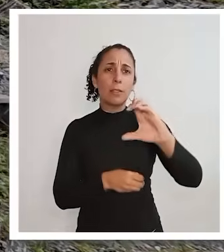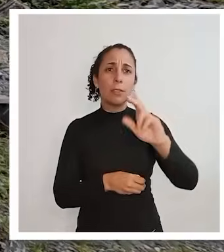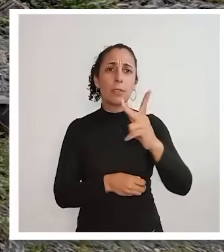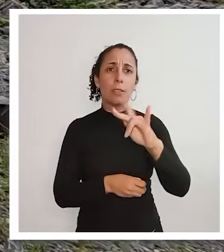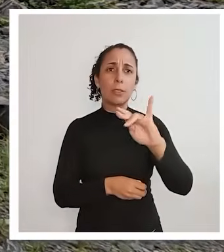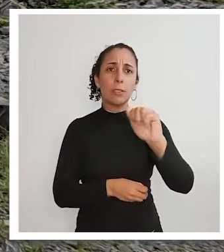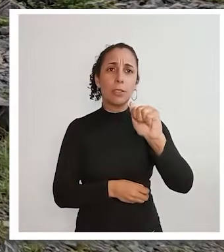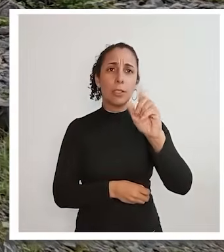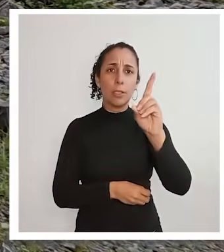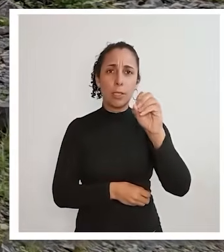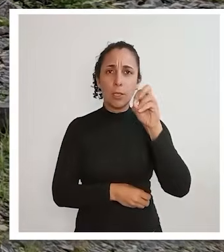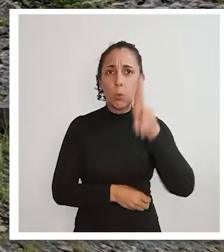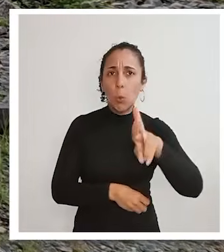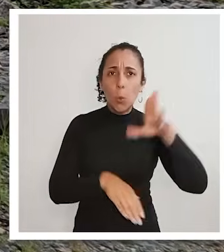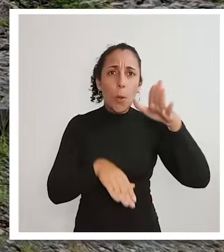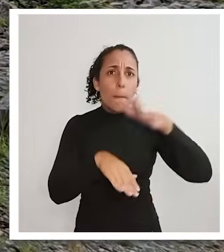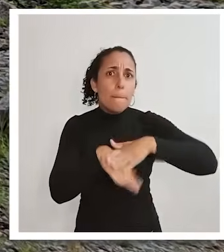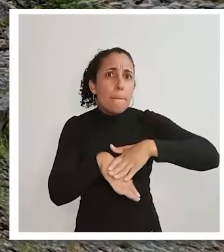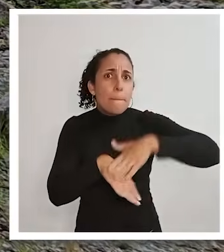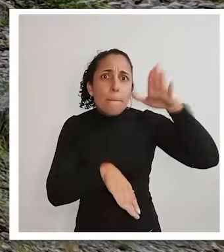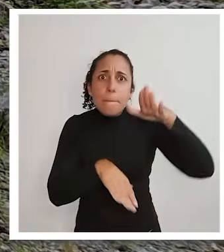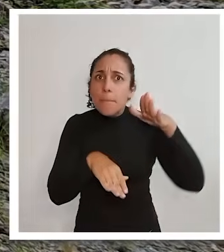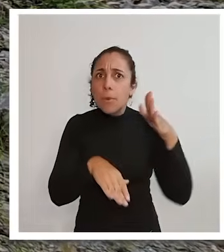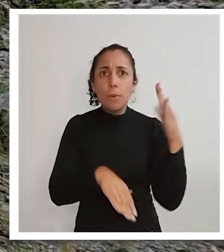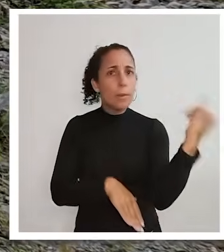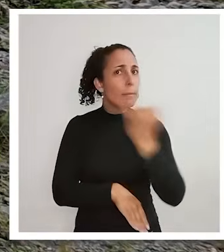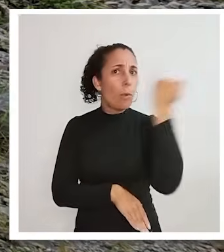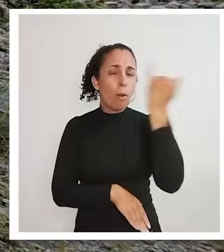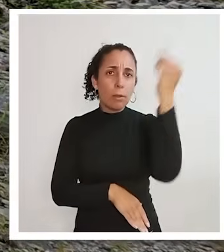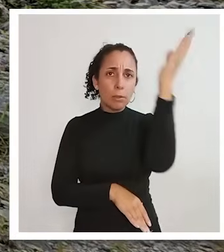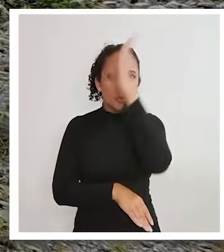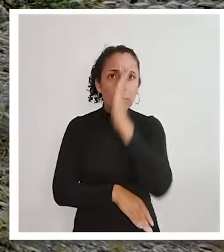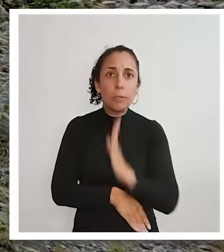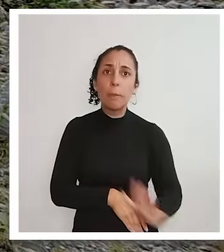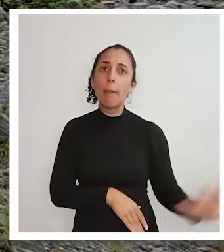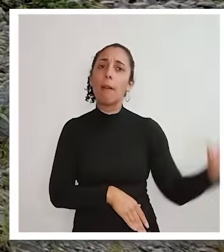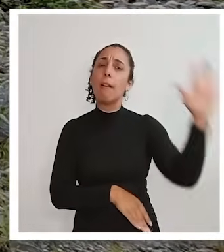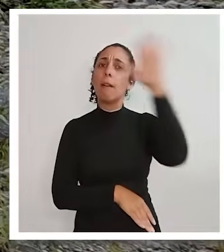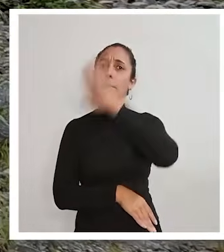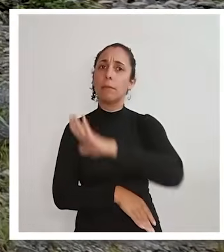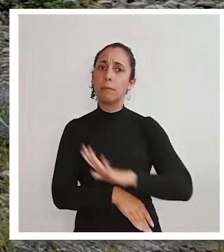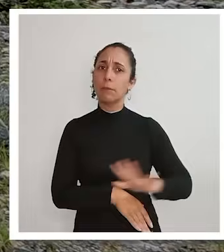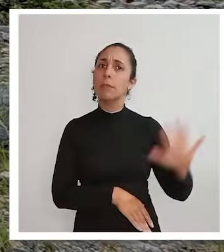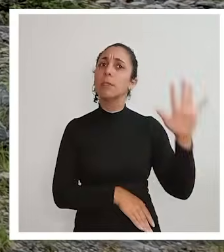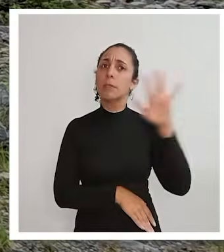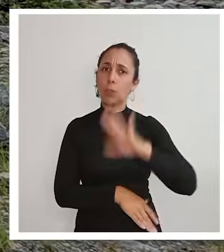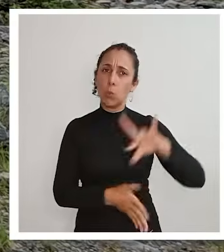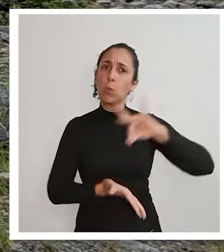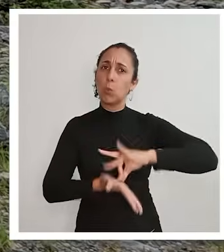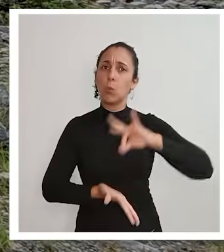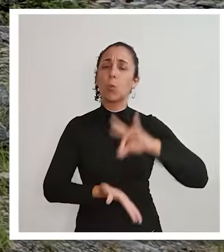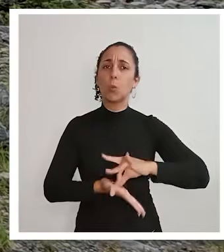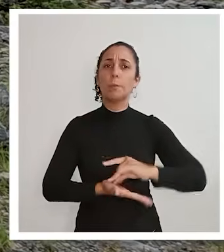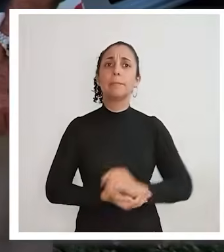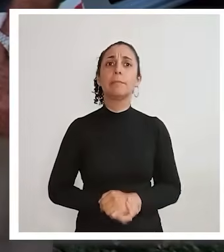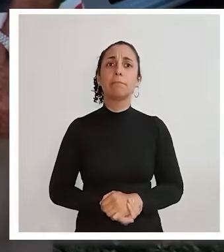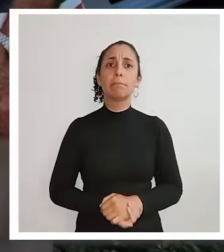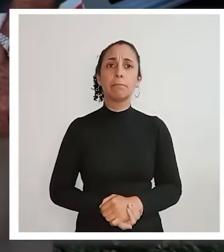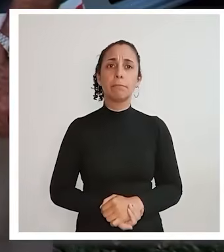falei no começo do vídeo. Chiador é um município que se tornou muito importante para o Brasil e que tem muito potencial.